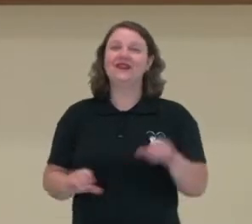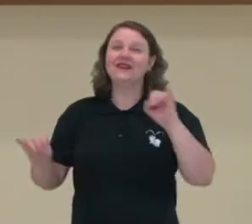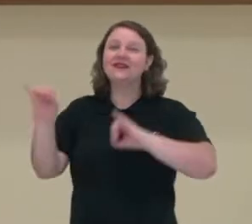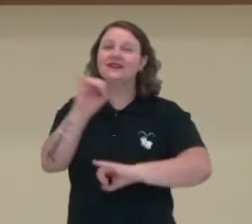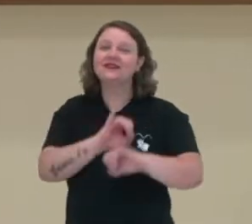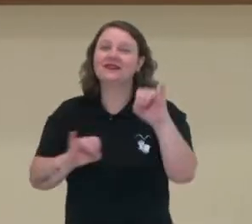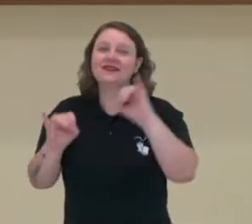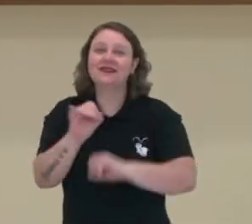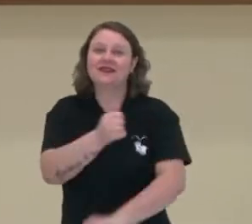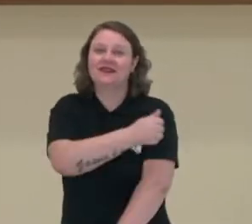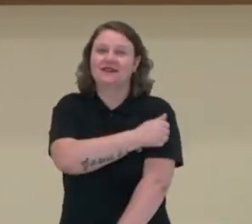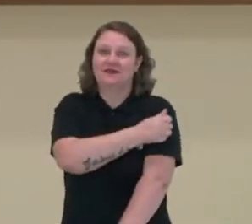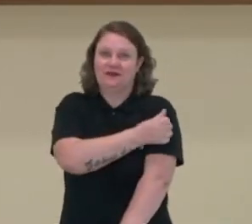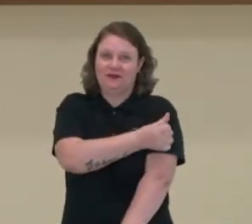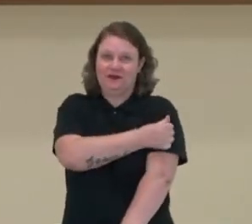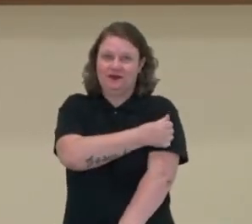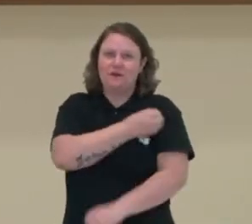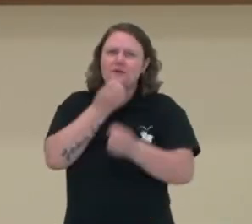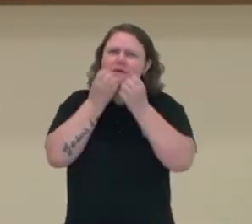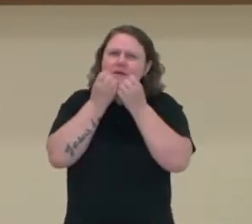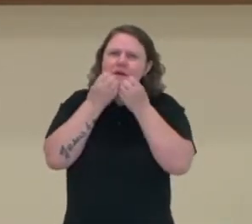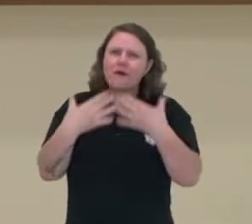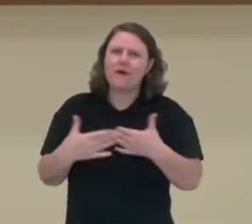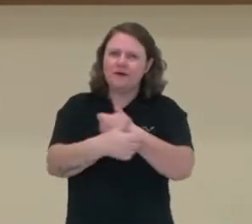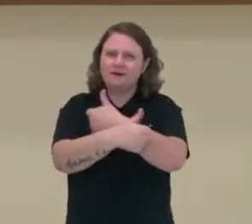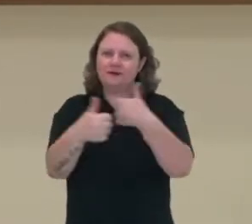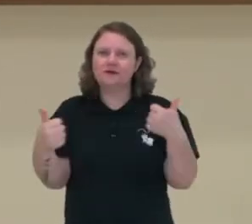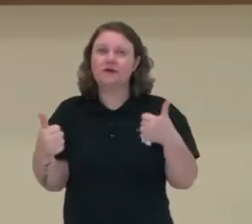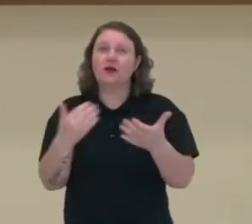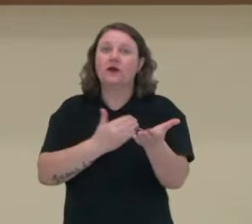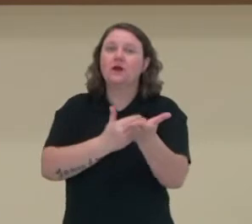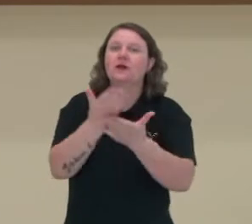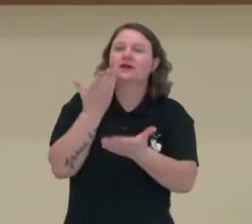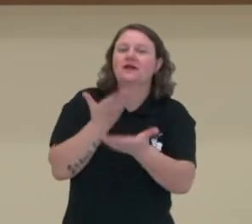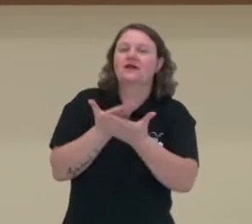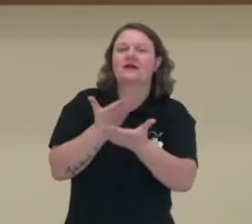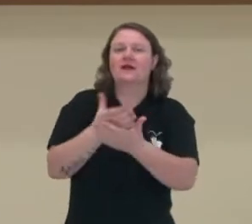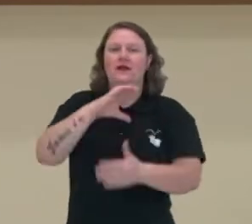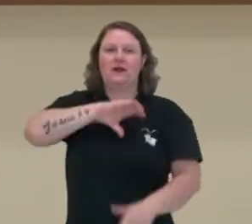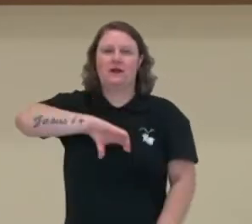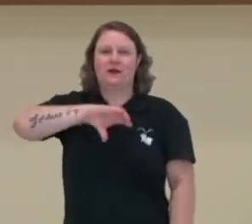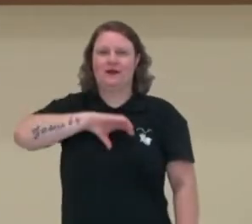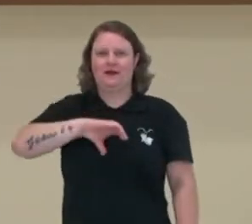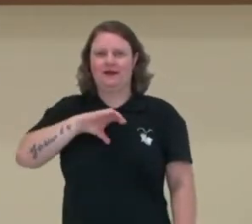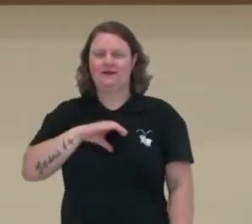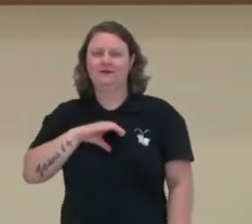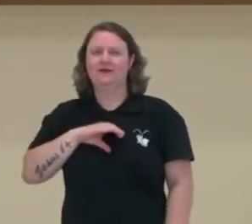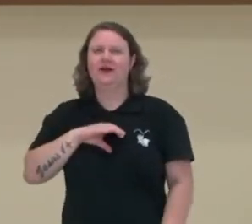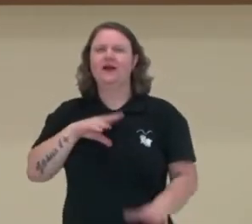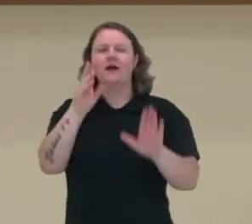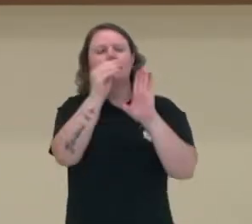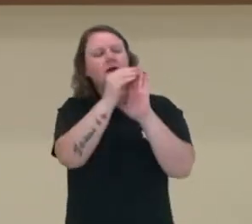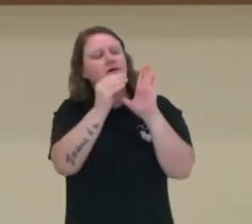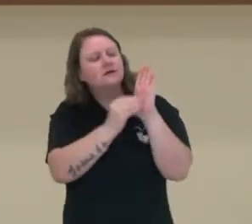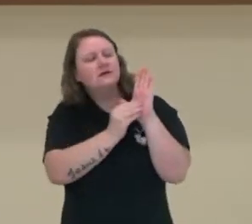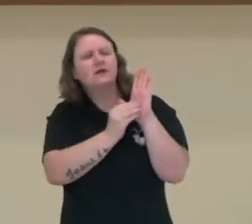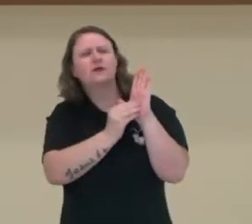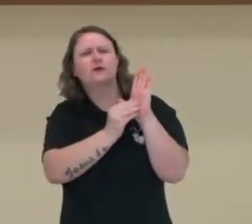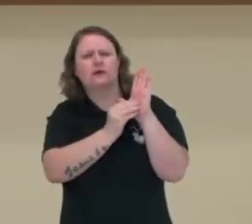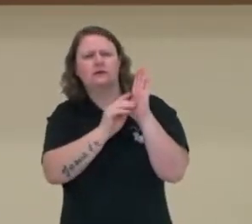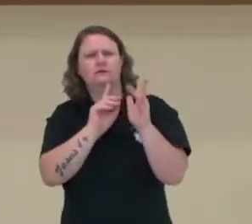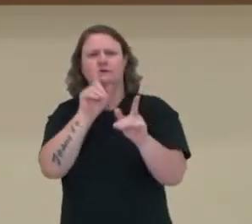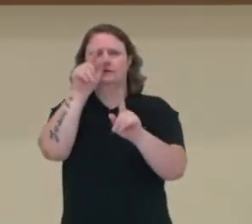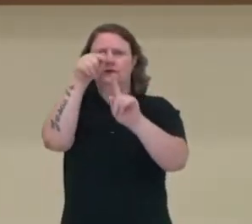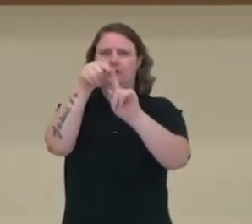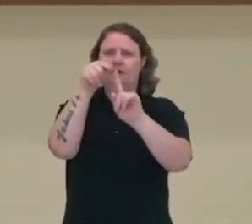Olá, alunos do sexto ano, tudo bem com vocês? Estamos iniciando mais uma aula de língua portuguesa. Vamos conferir os nossos